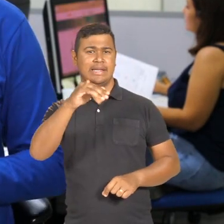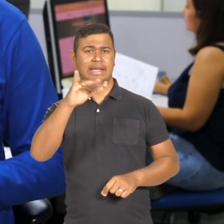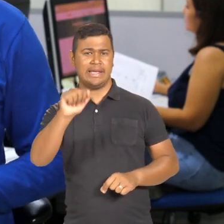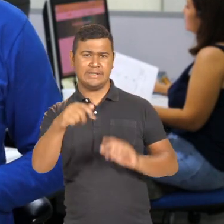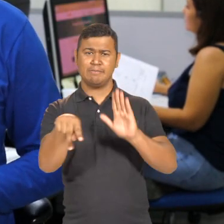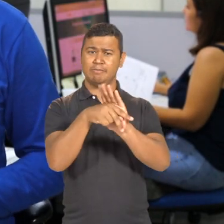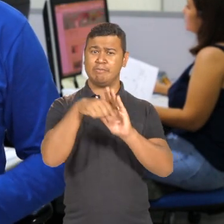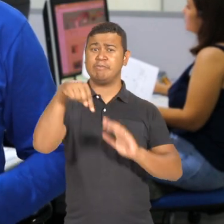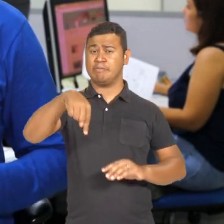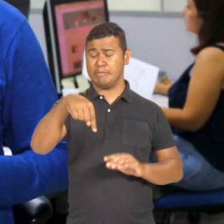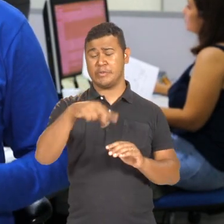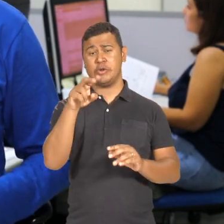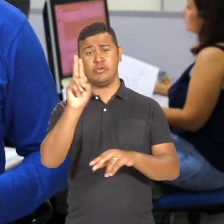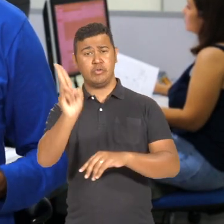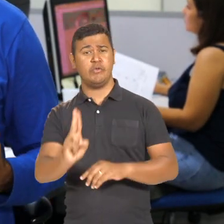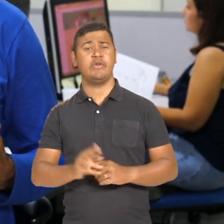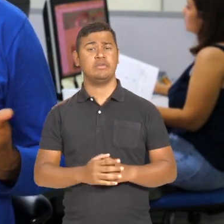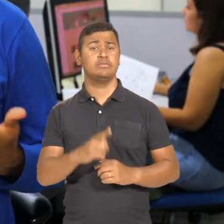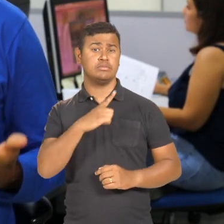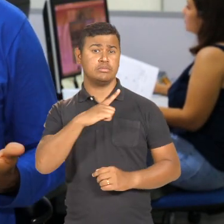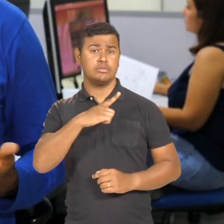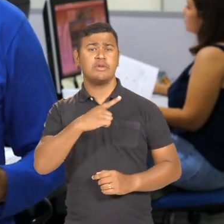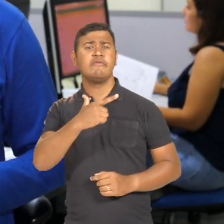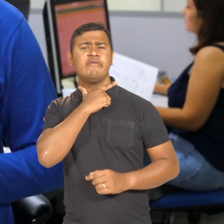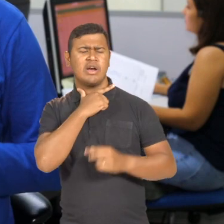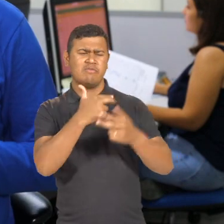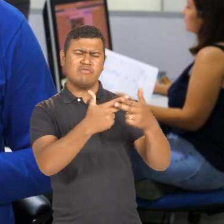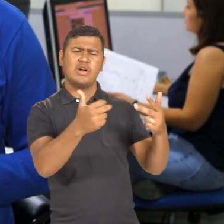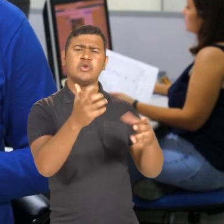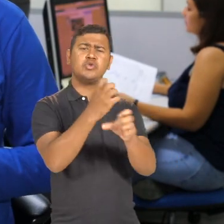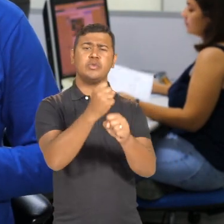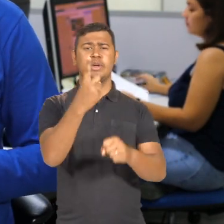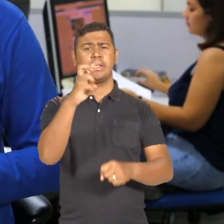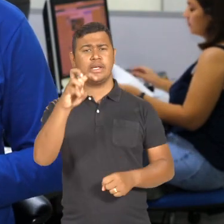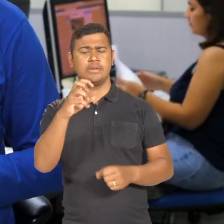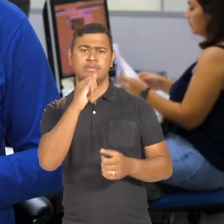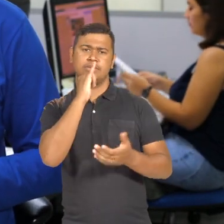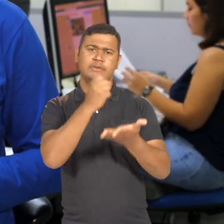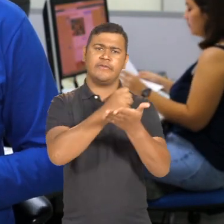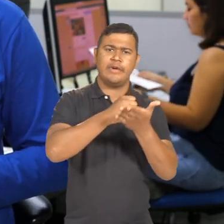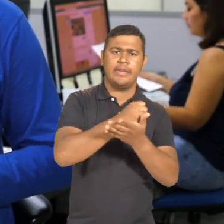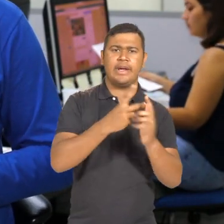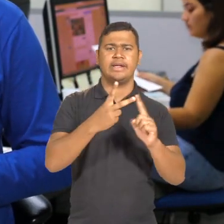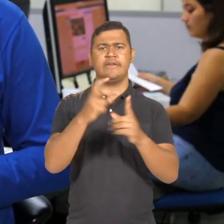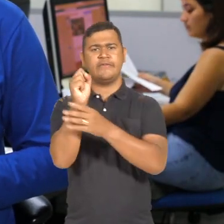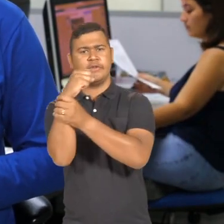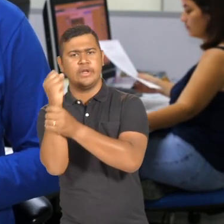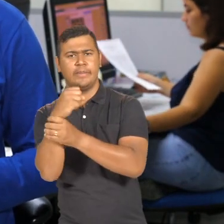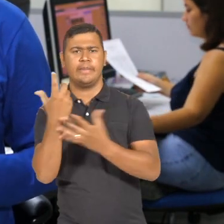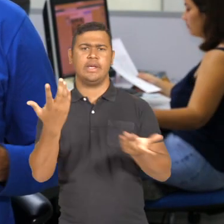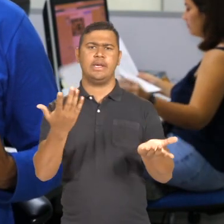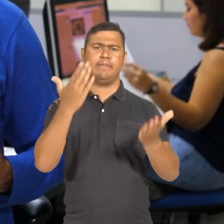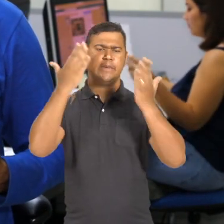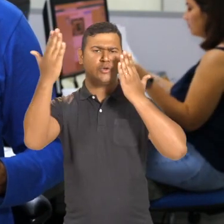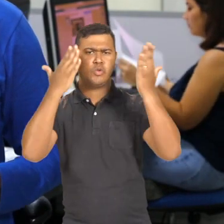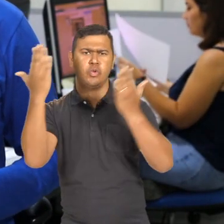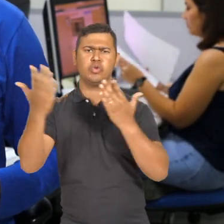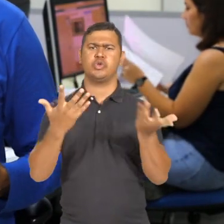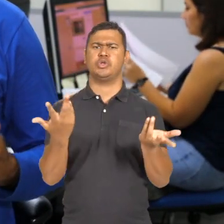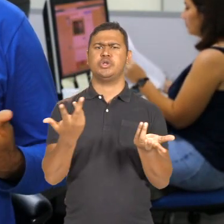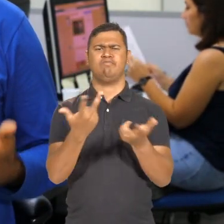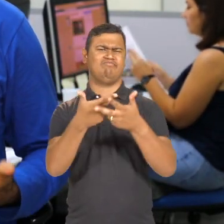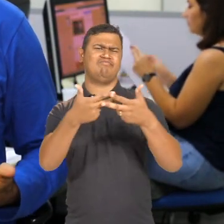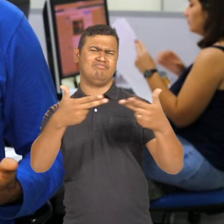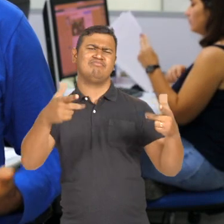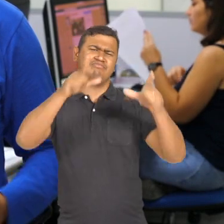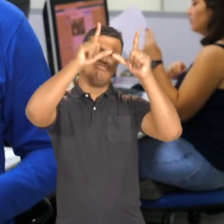vagas e podem participar profissionais das áreas de enfermagem, farmácia, fisioterapia e psicologia. Para mais